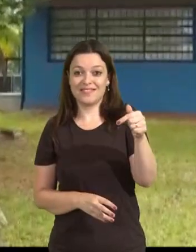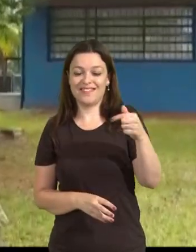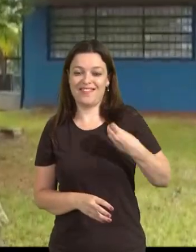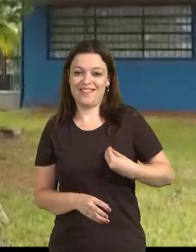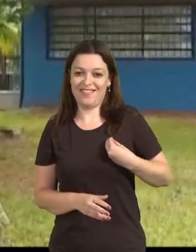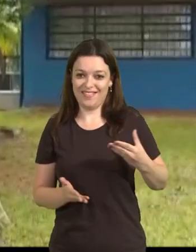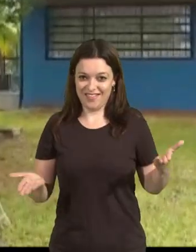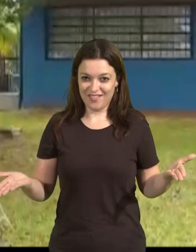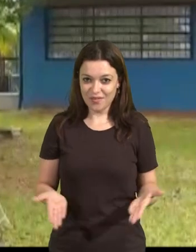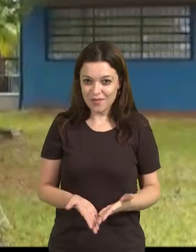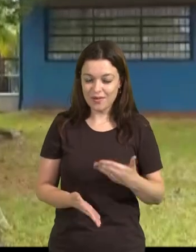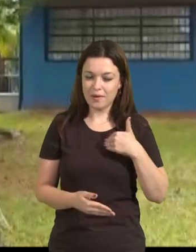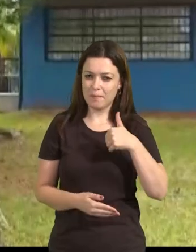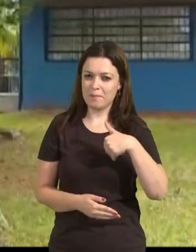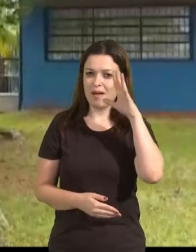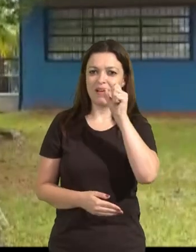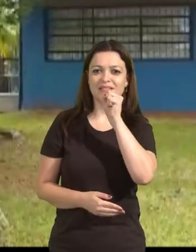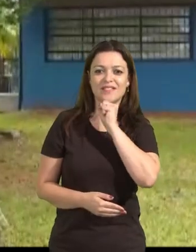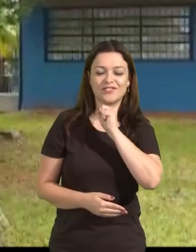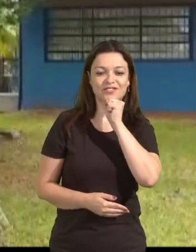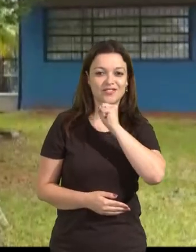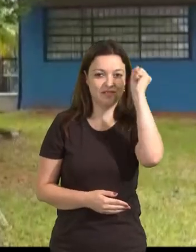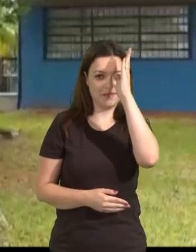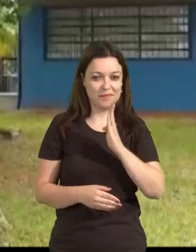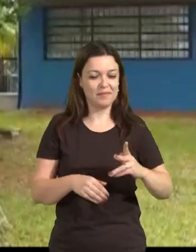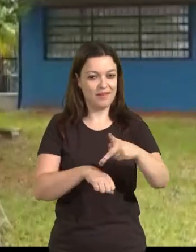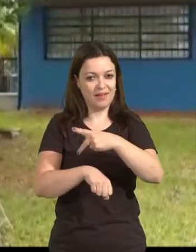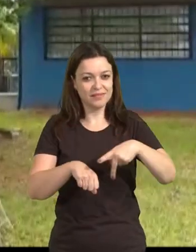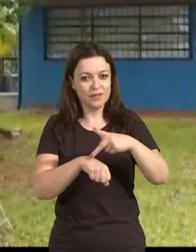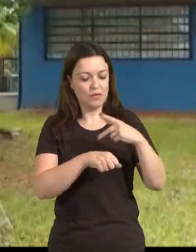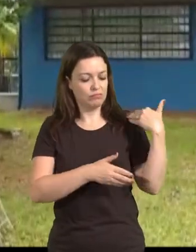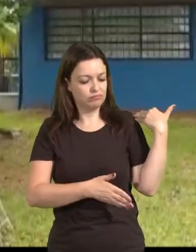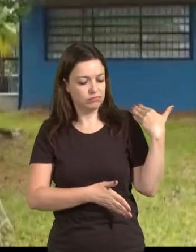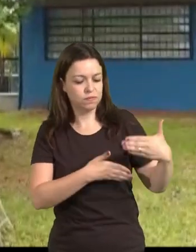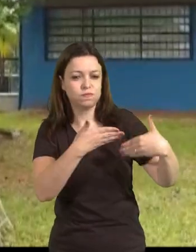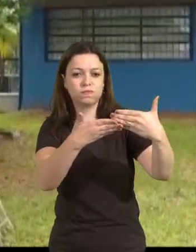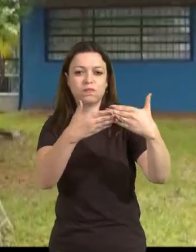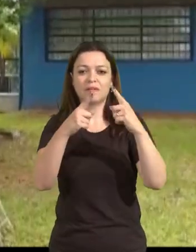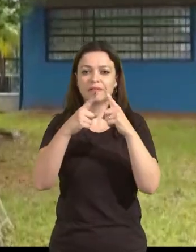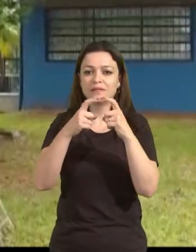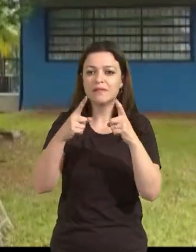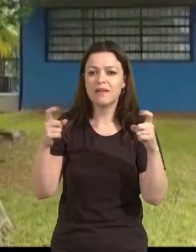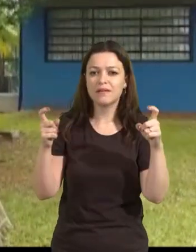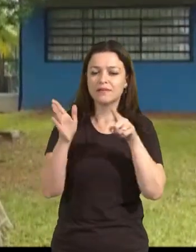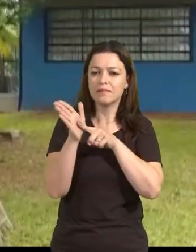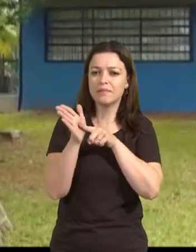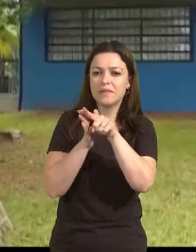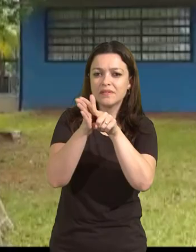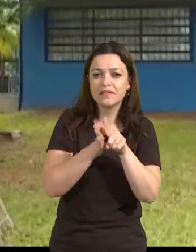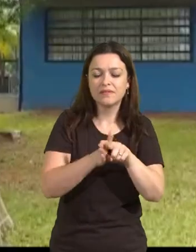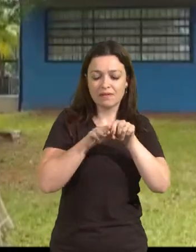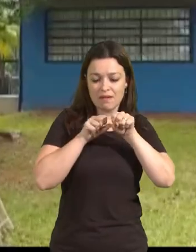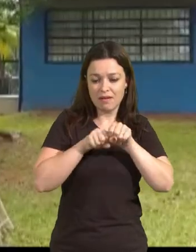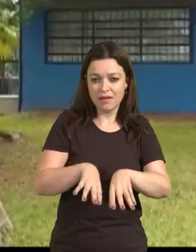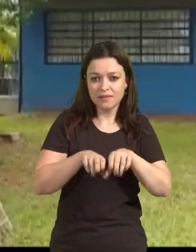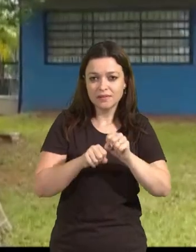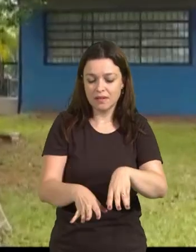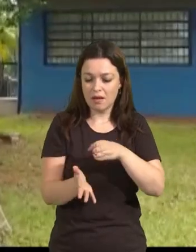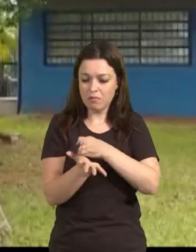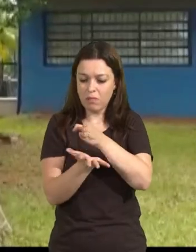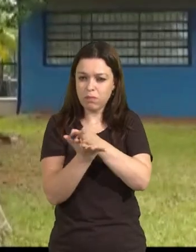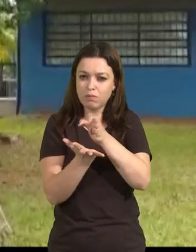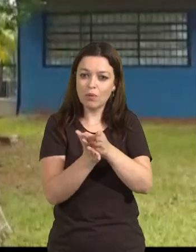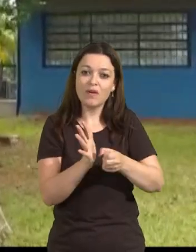vida. Uma das universidades mais antigas do Brasil, que tem construído com a ciência, com a pesquisa, com o ensino de